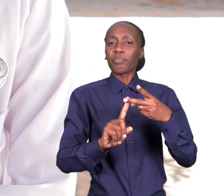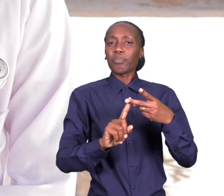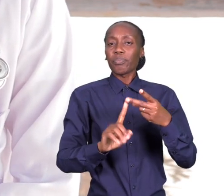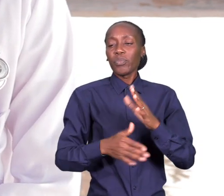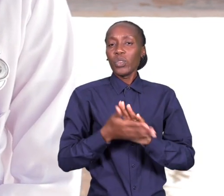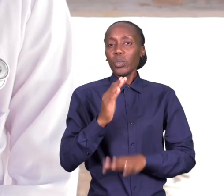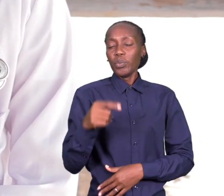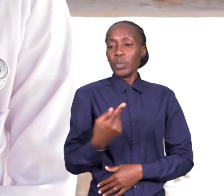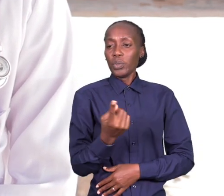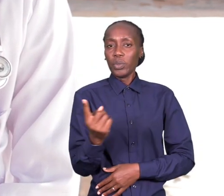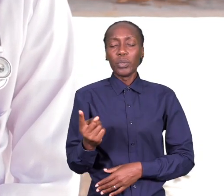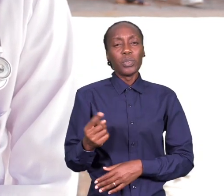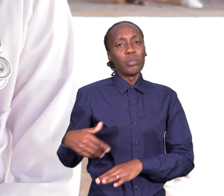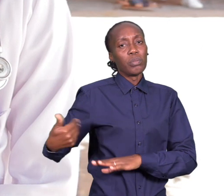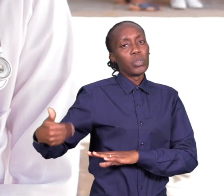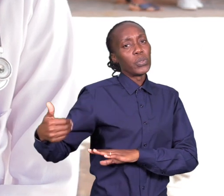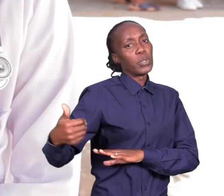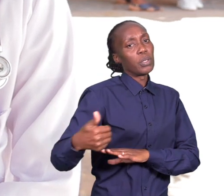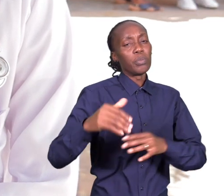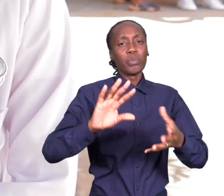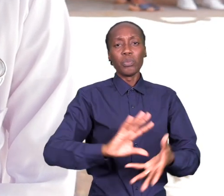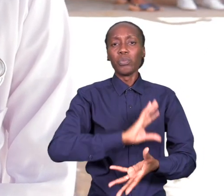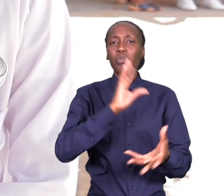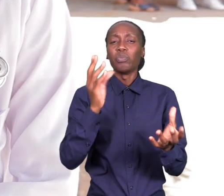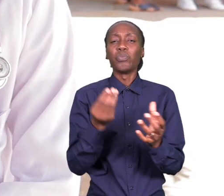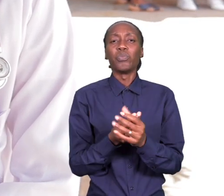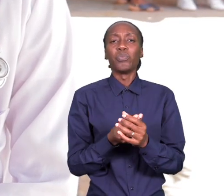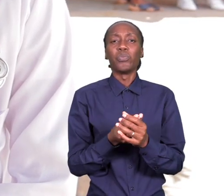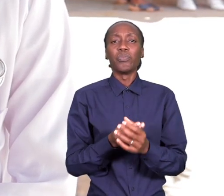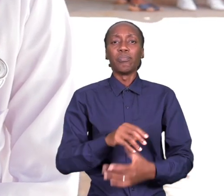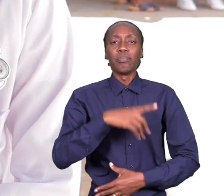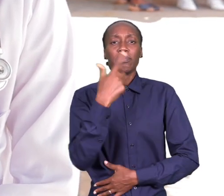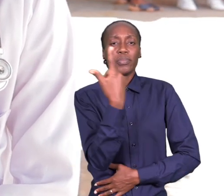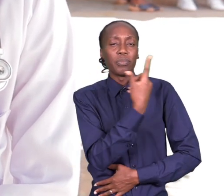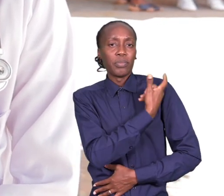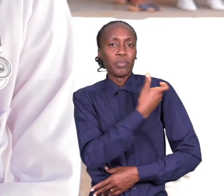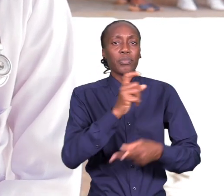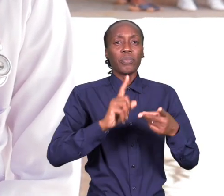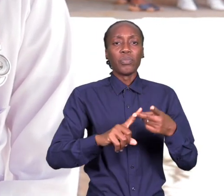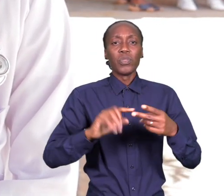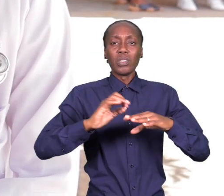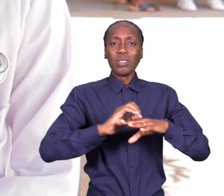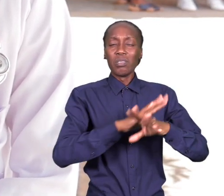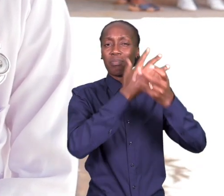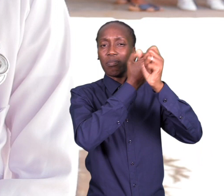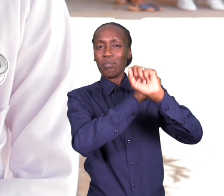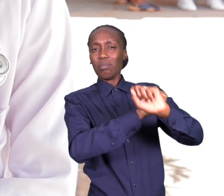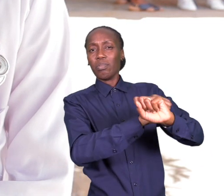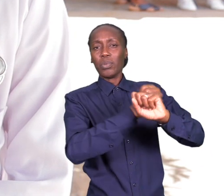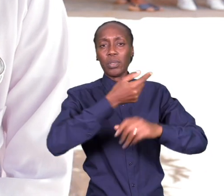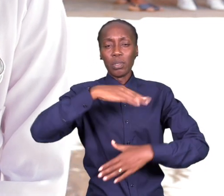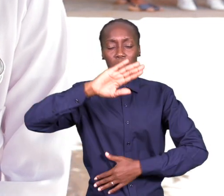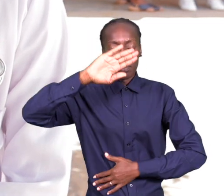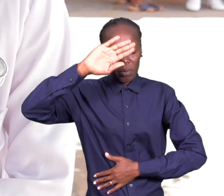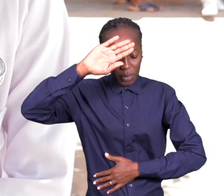processo, serão garantidas todos os pacotes de vacinação, assim como desparasitação nas crianças. Assim, estaremos a